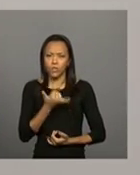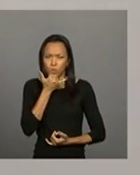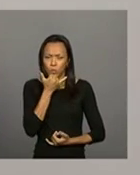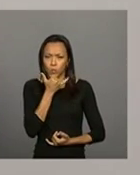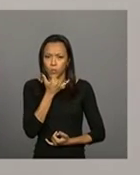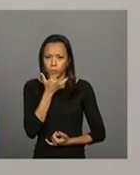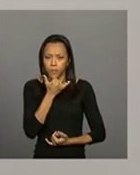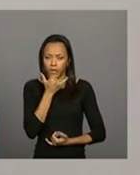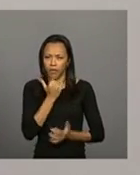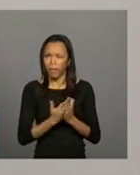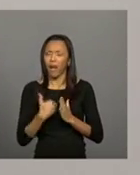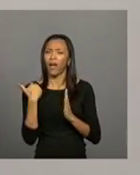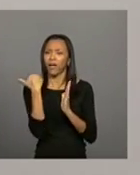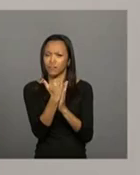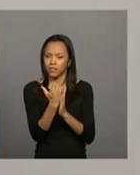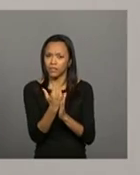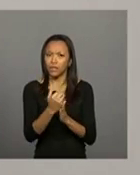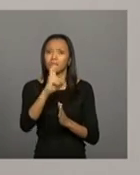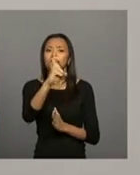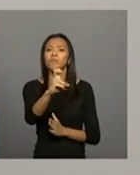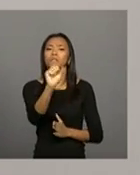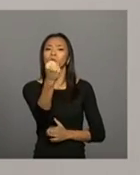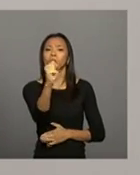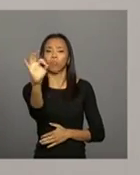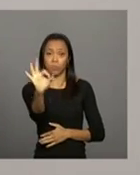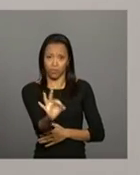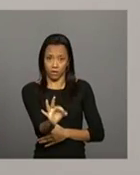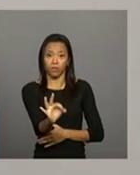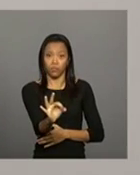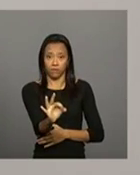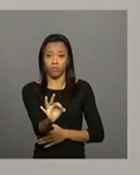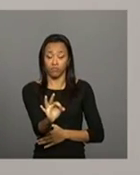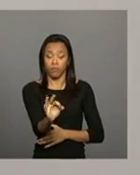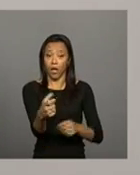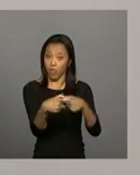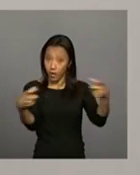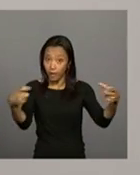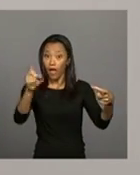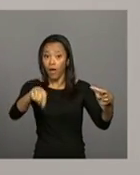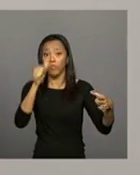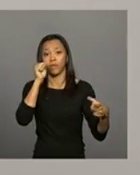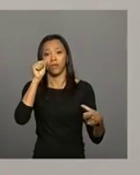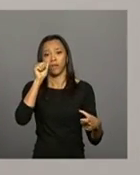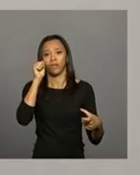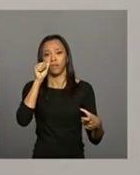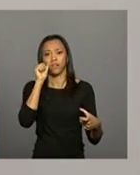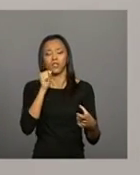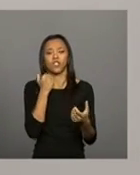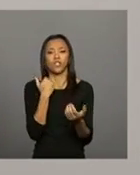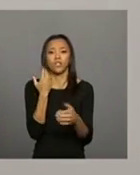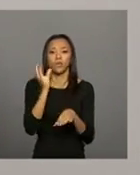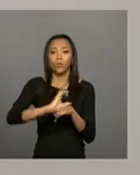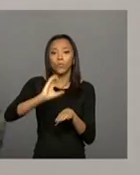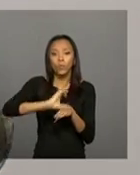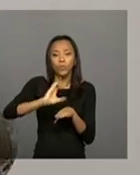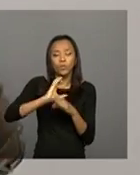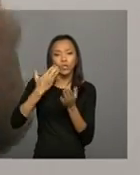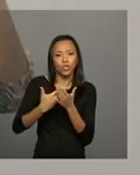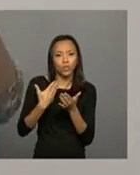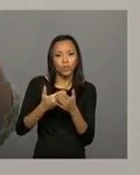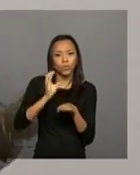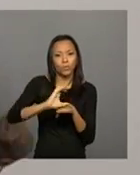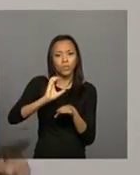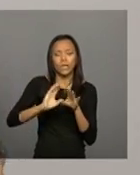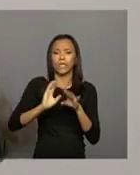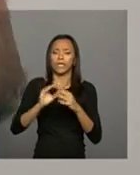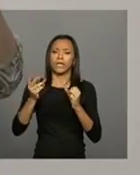no Pronatec é mais, é 58% são mulheres. São mulheres que fazem um curso de